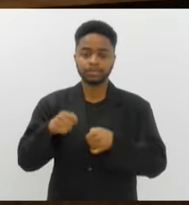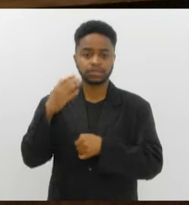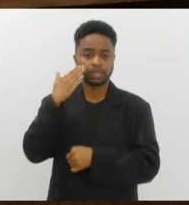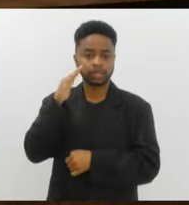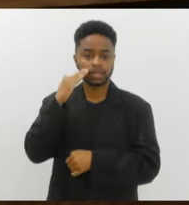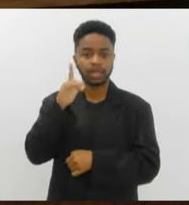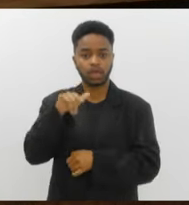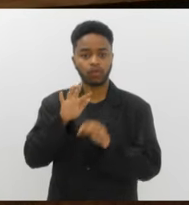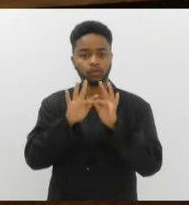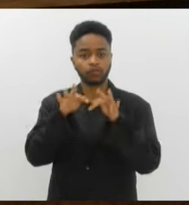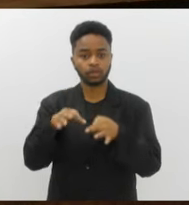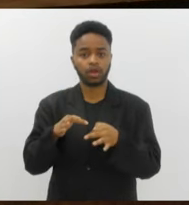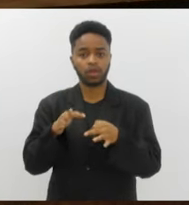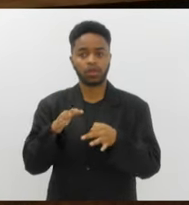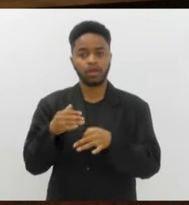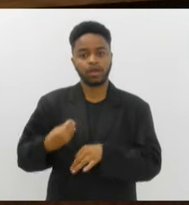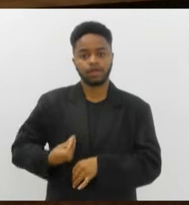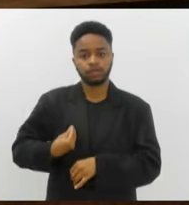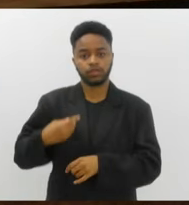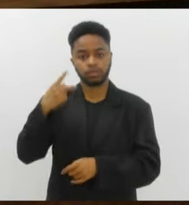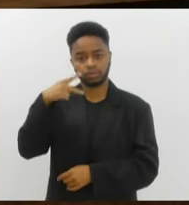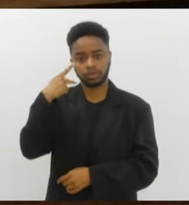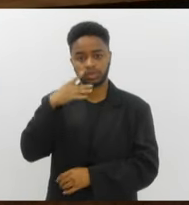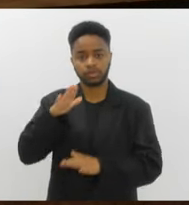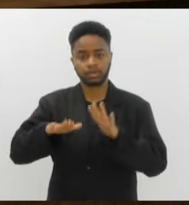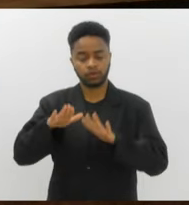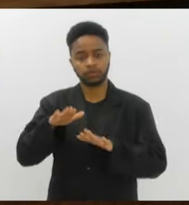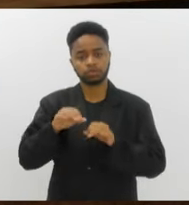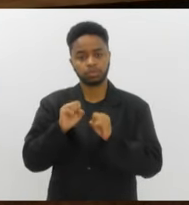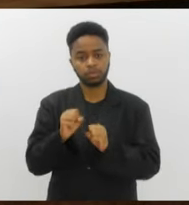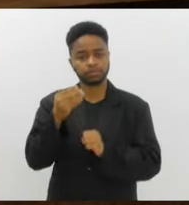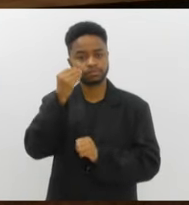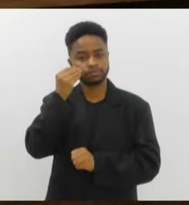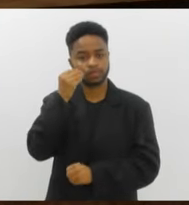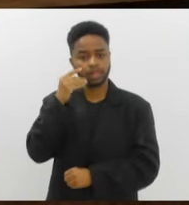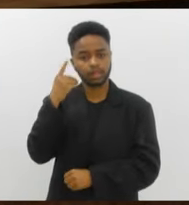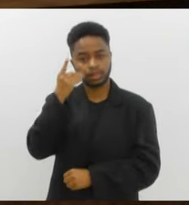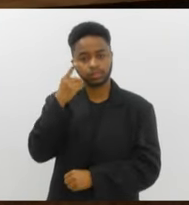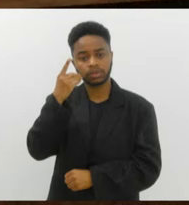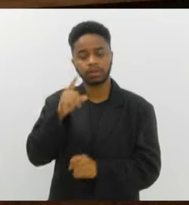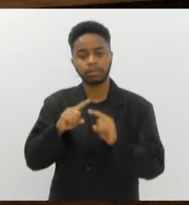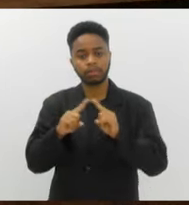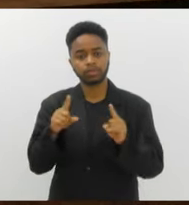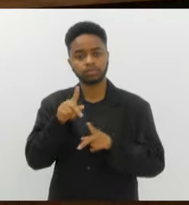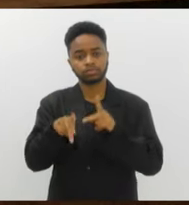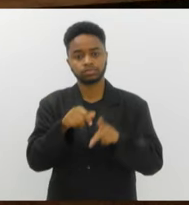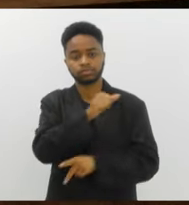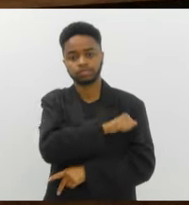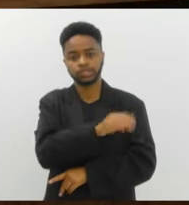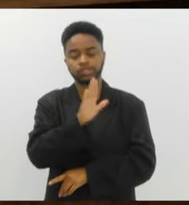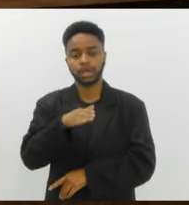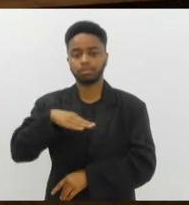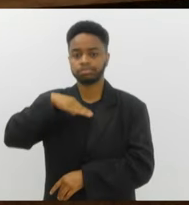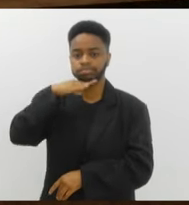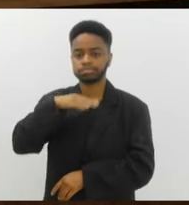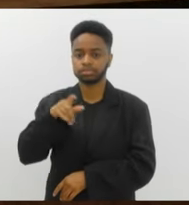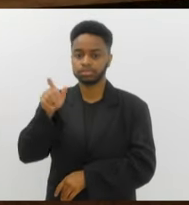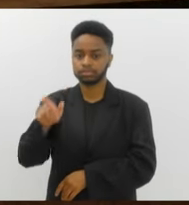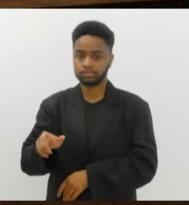é o fim da carreira política dele. Quem sabe ele pode sair candidato a deputado, mas o povo do Rio já está cansado